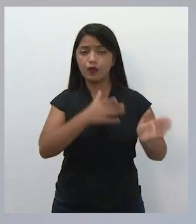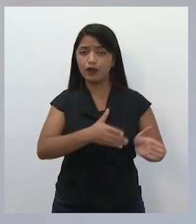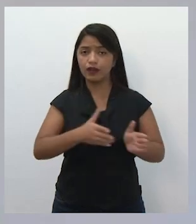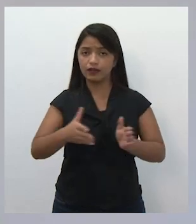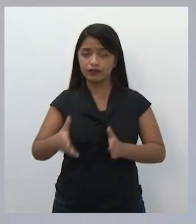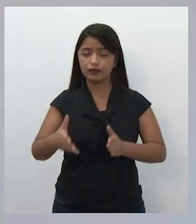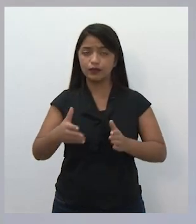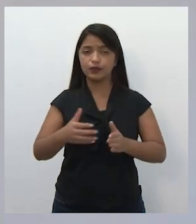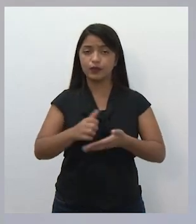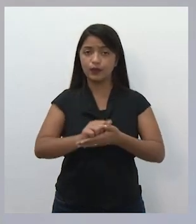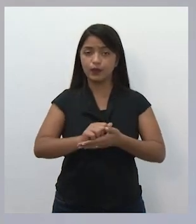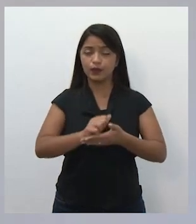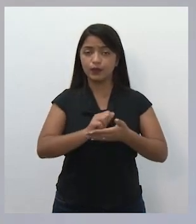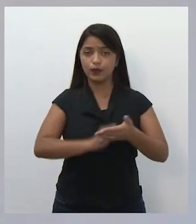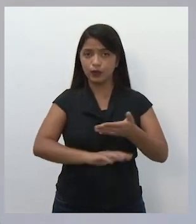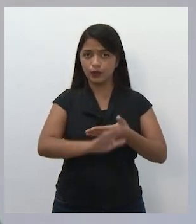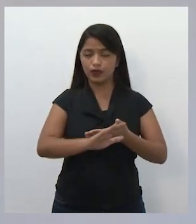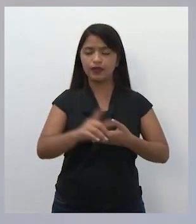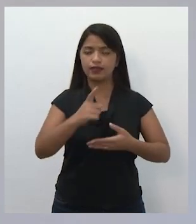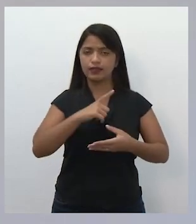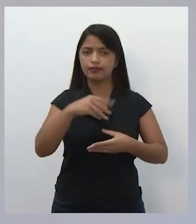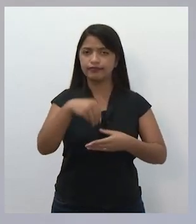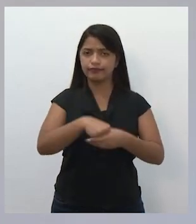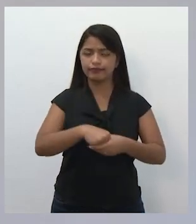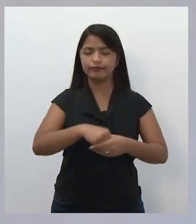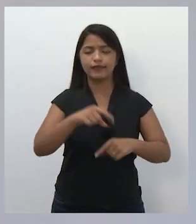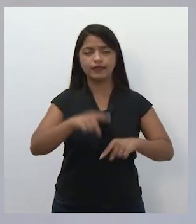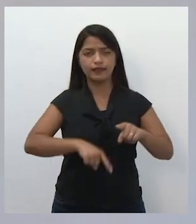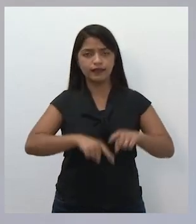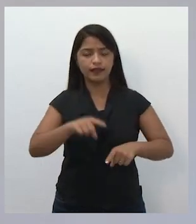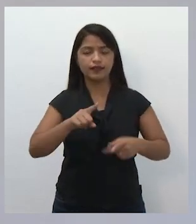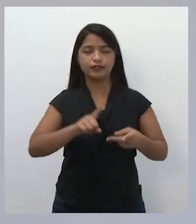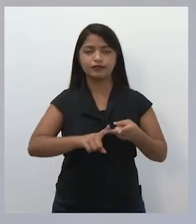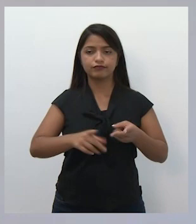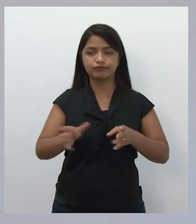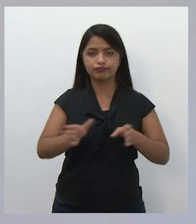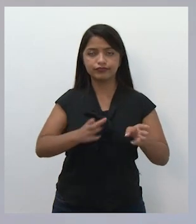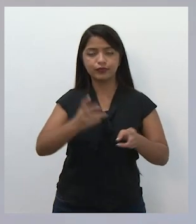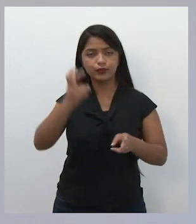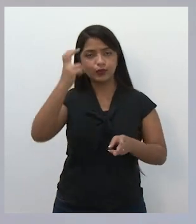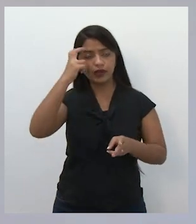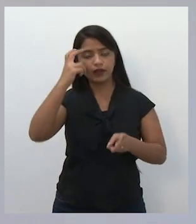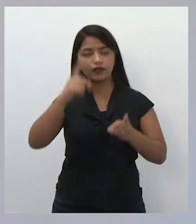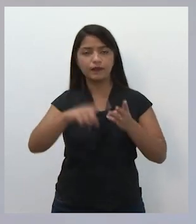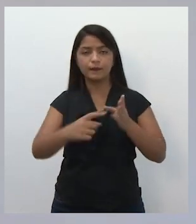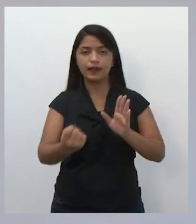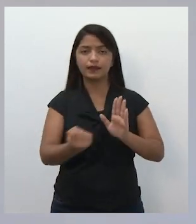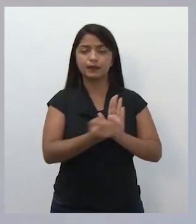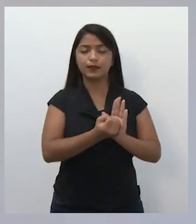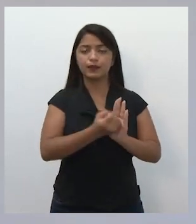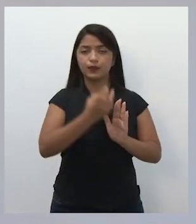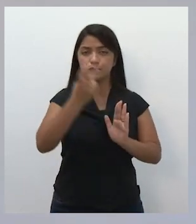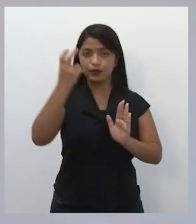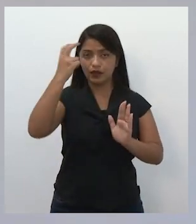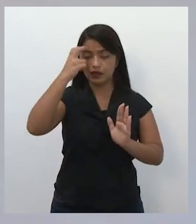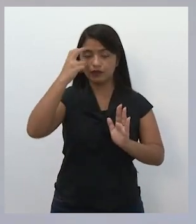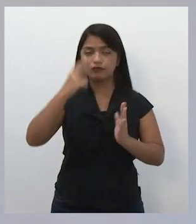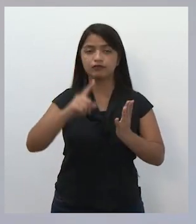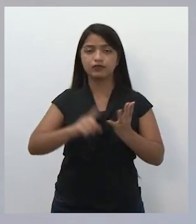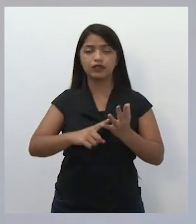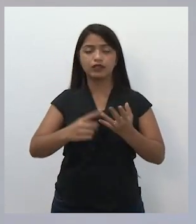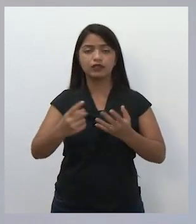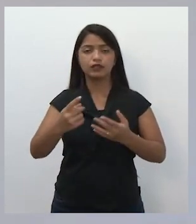vai aparecer elementos da linguagem, materialidades, mediação cultural, patrimônio cultural, processo de criação, saberes